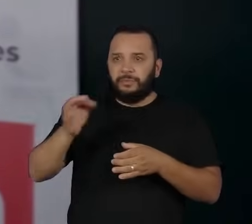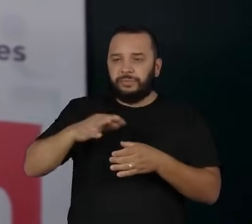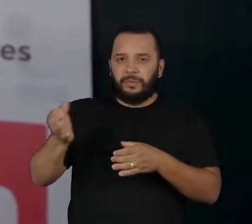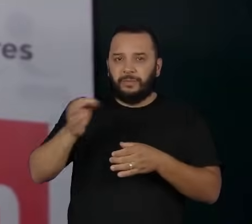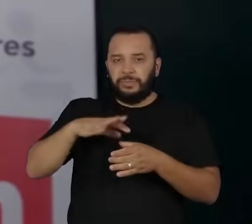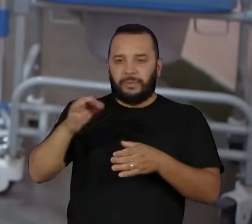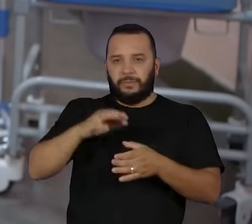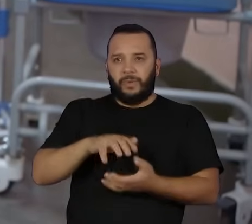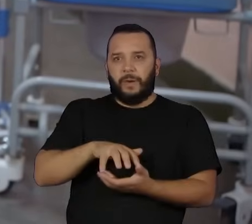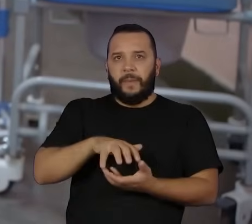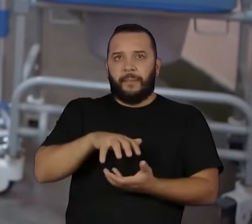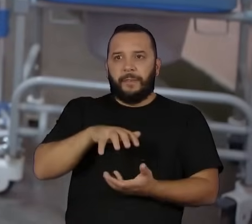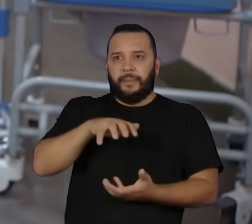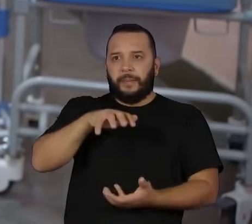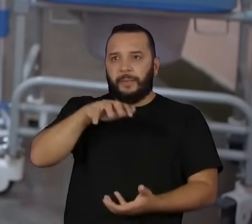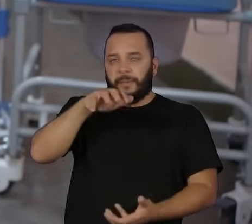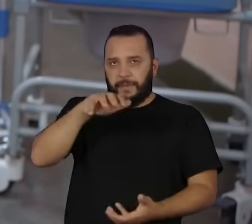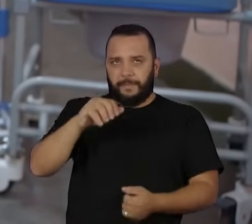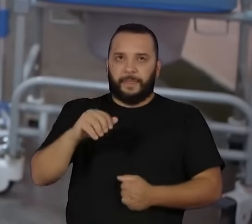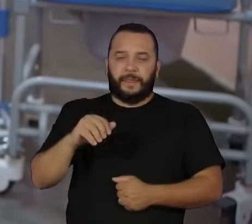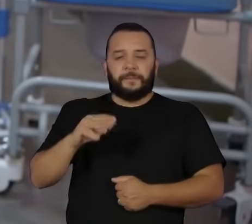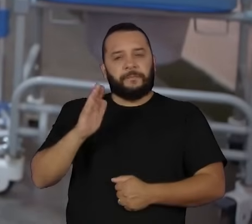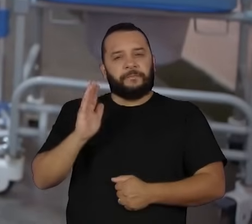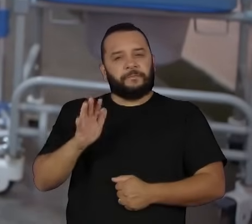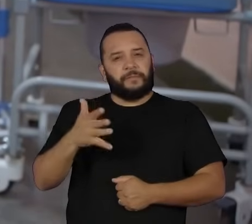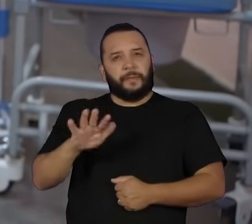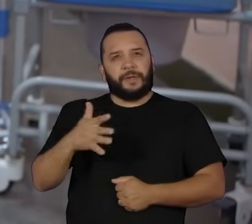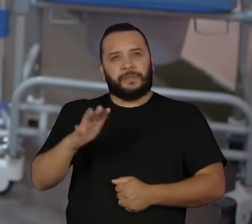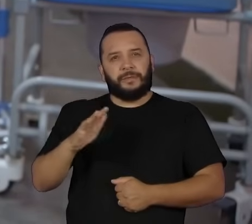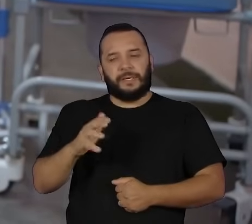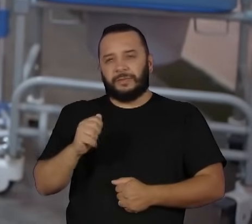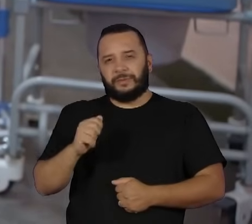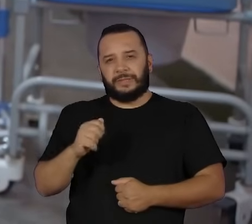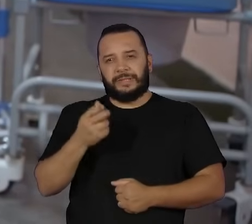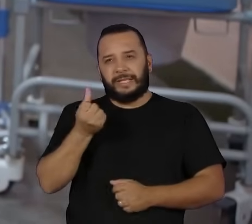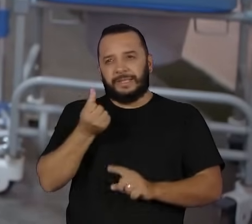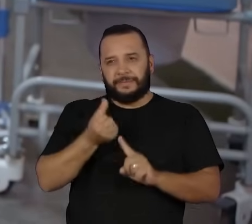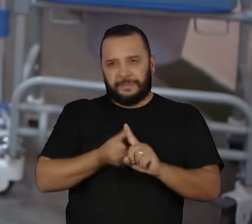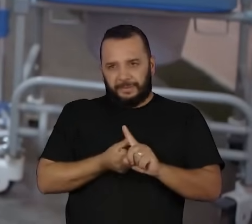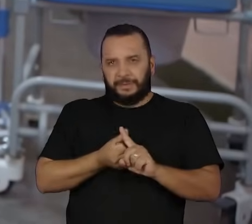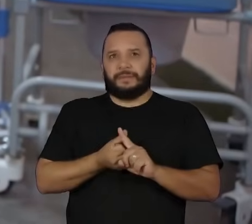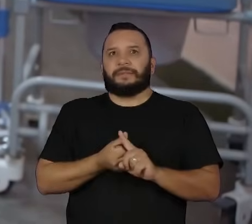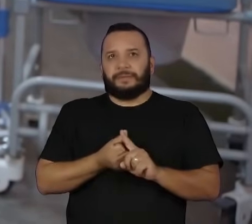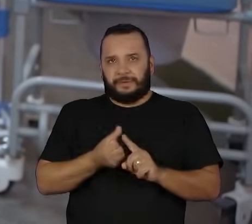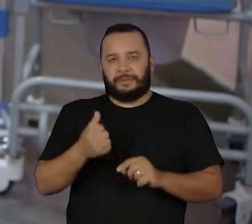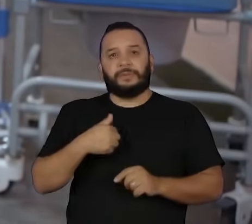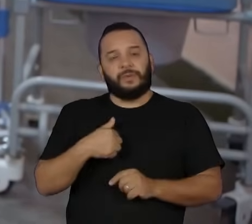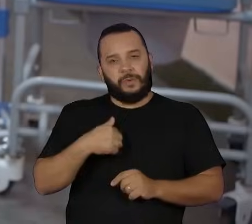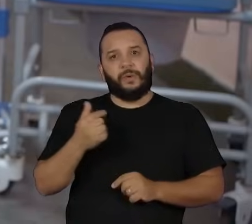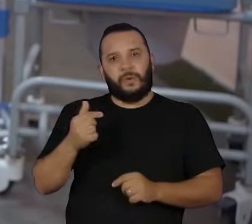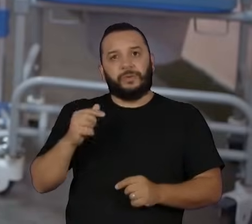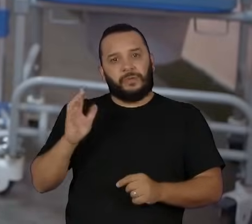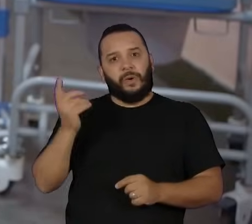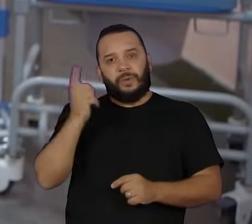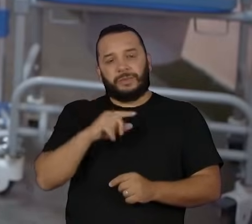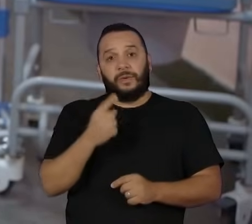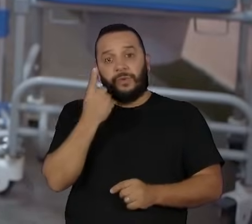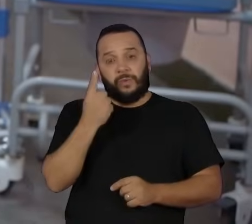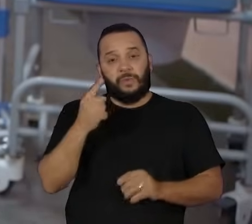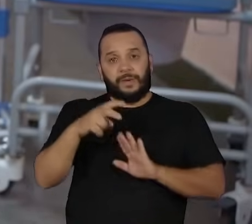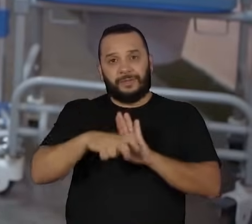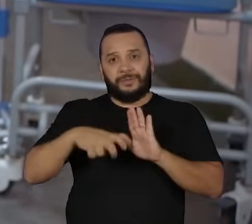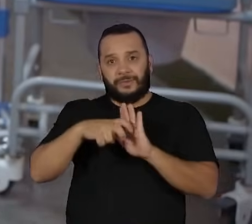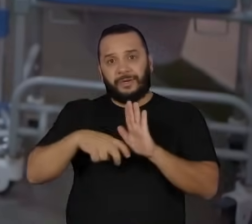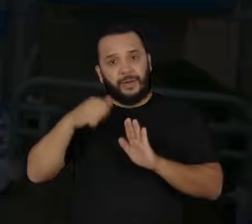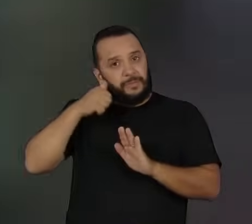e conseguiram, durante, eu acho que demorou uns 6 meses mais ou menos, para poder entregar uma cadeira de rodas para uma senhora que